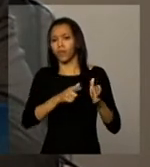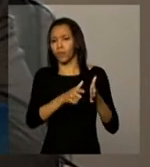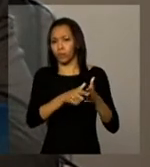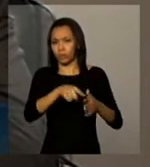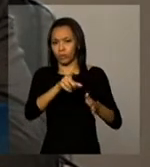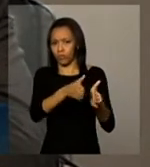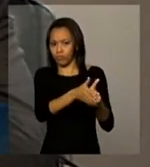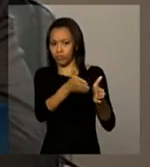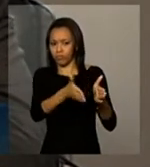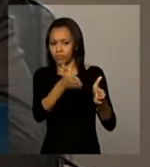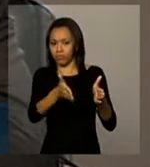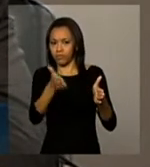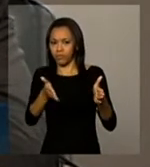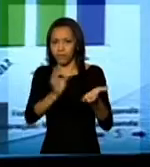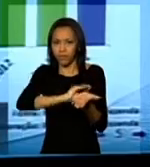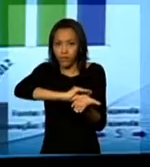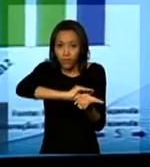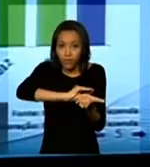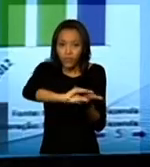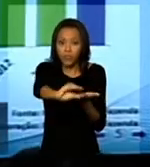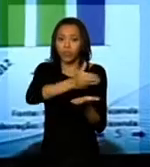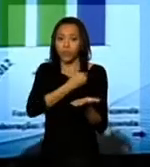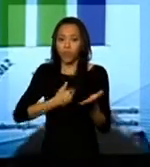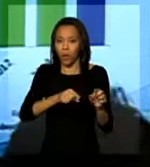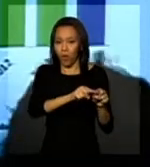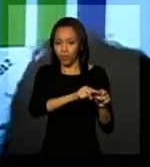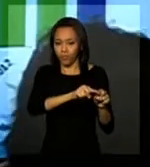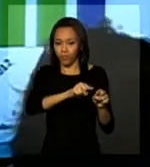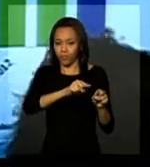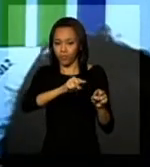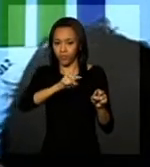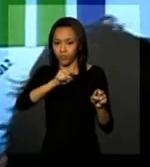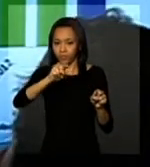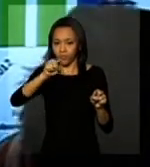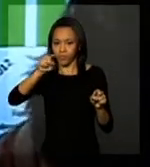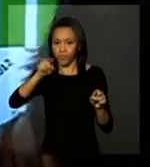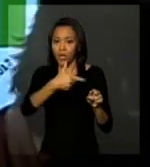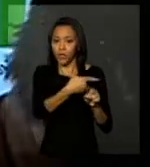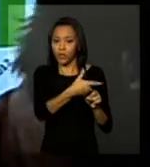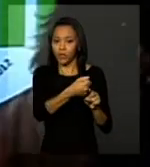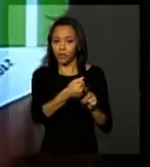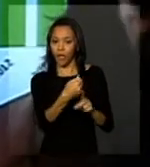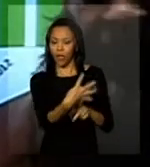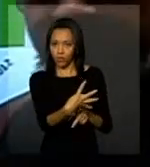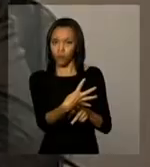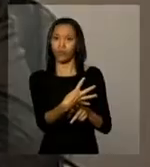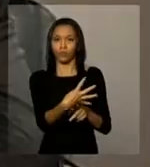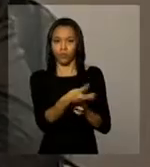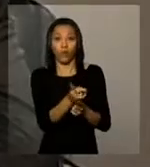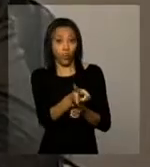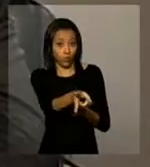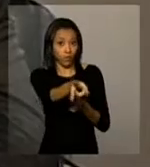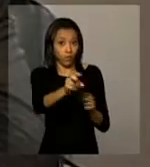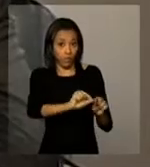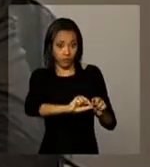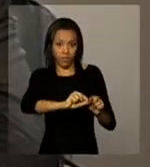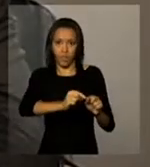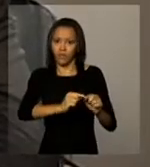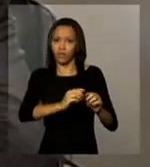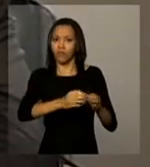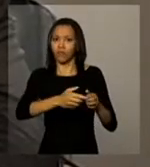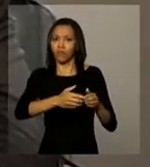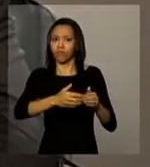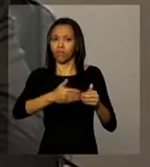crescimento do investimento público, e 2014 vai dar continuidade a essa trajetória, e